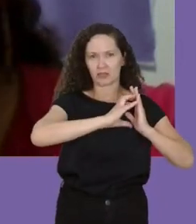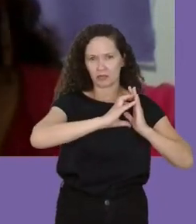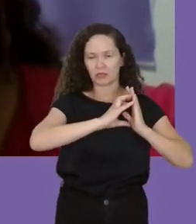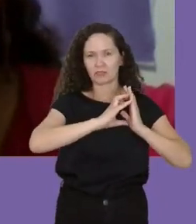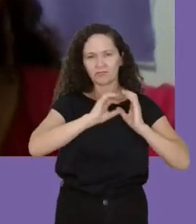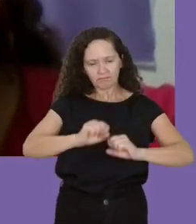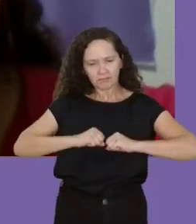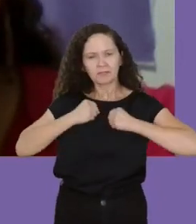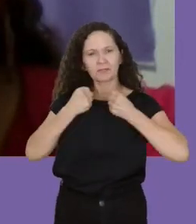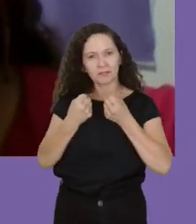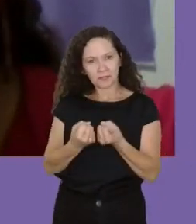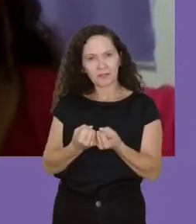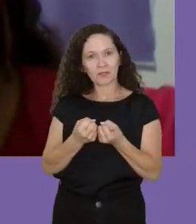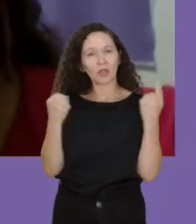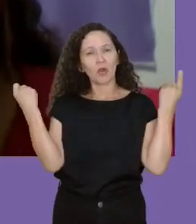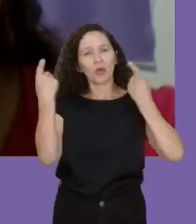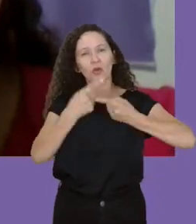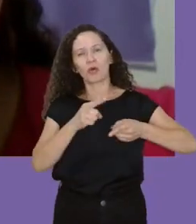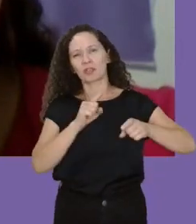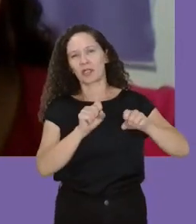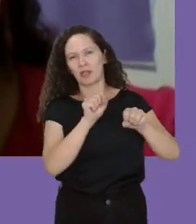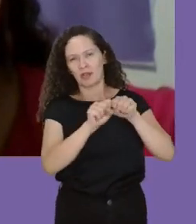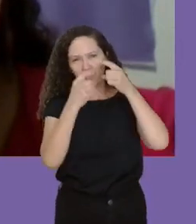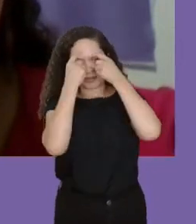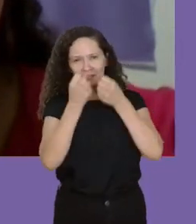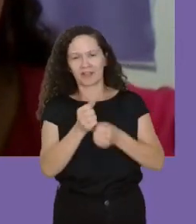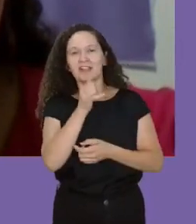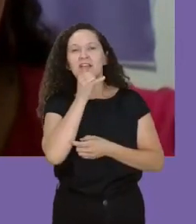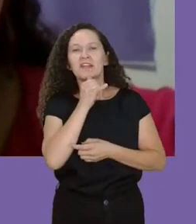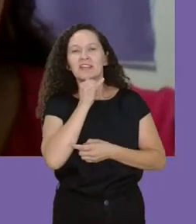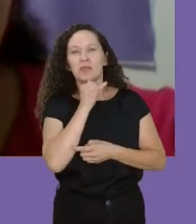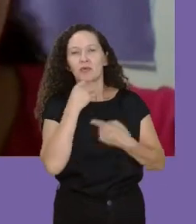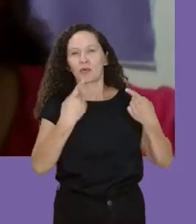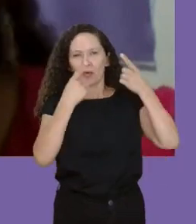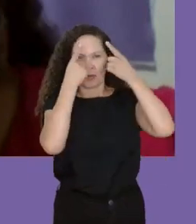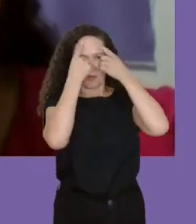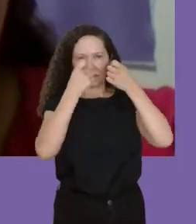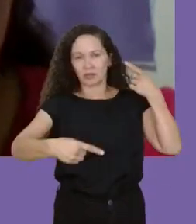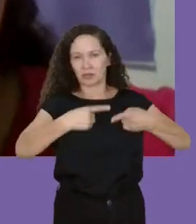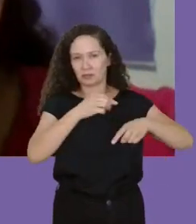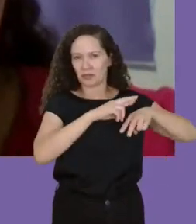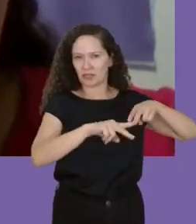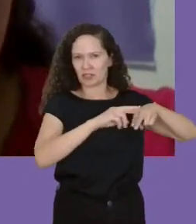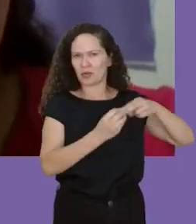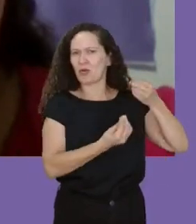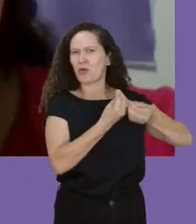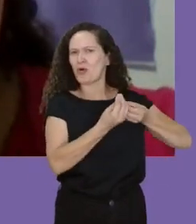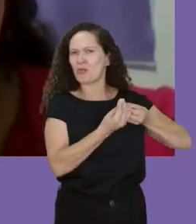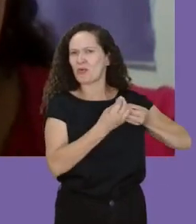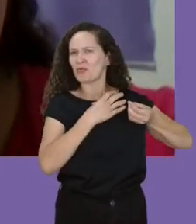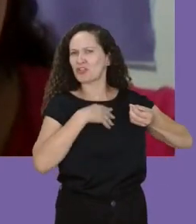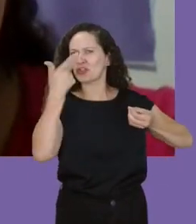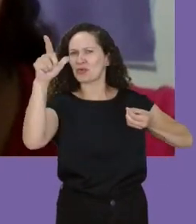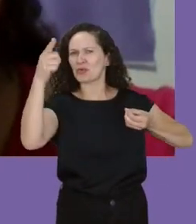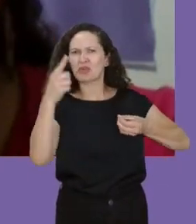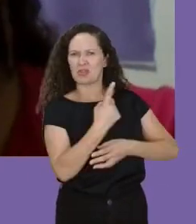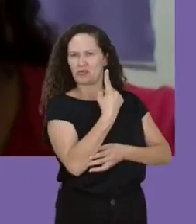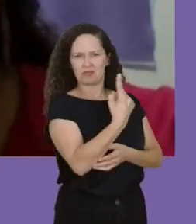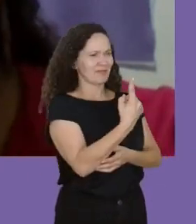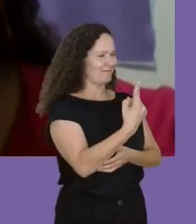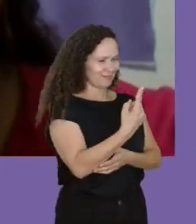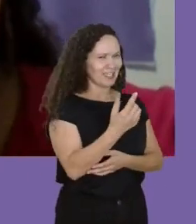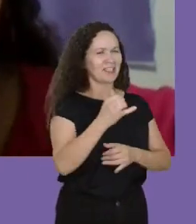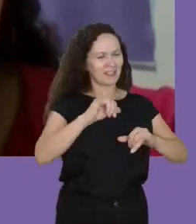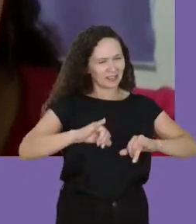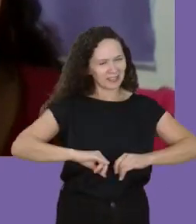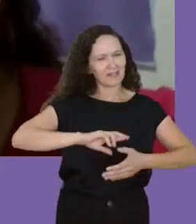esse enfrentamento às diversas formas. Quando a gente fala de violência política de gênero, a gente não tem como não falar de outras formas de violências que a gente sofre no